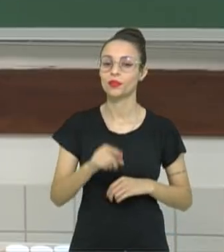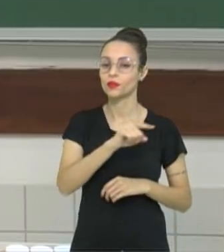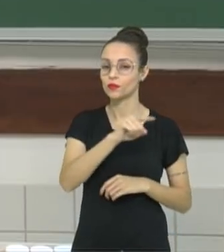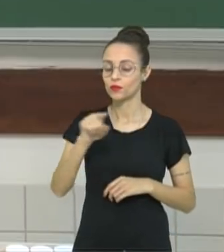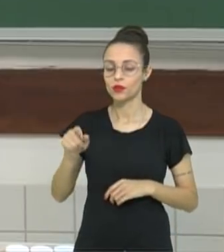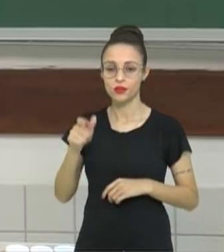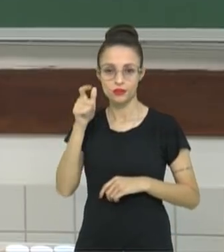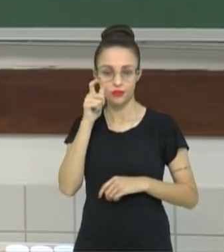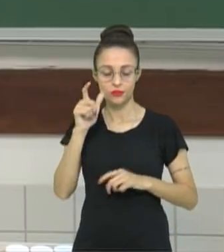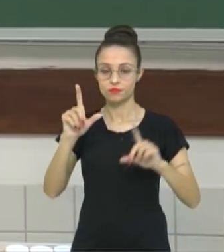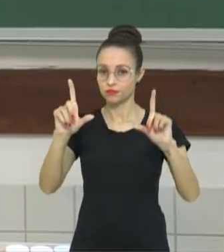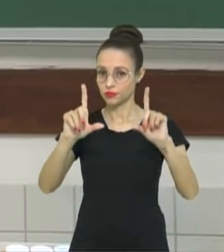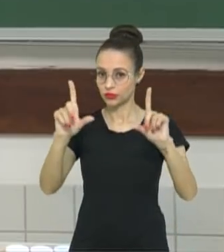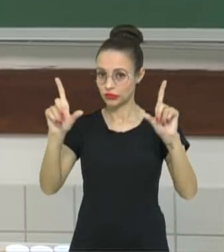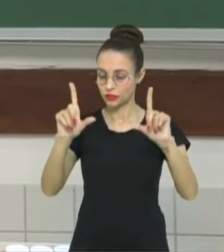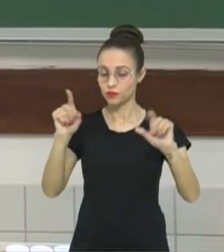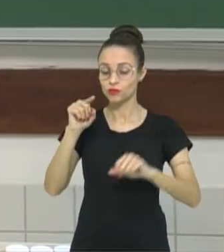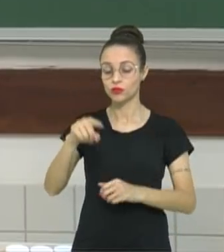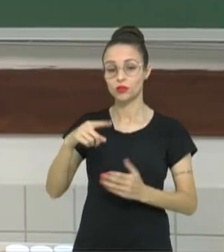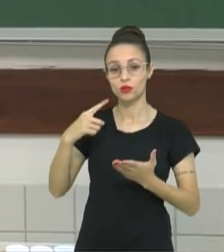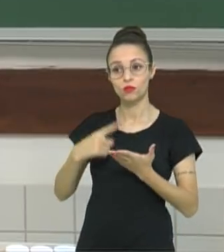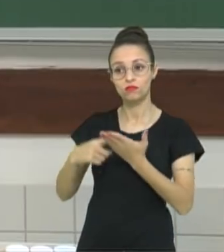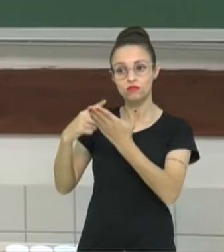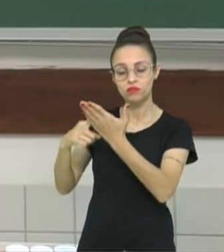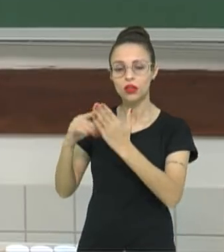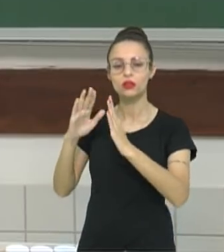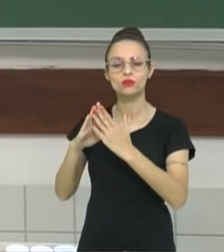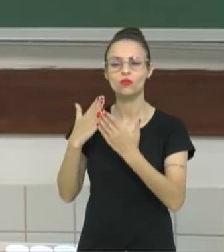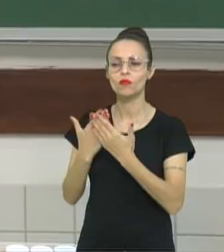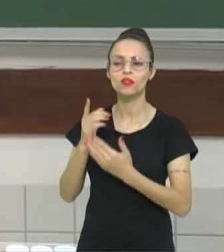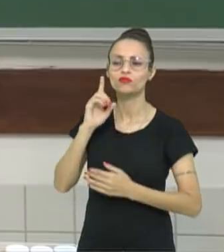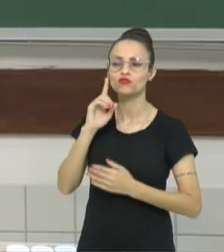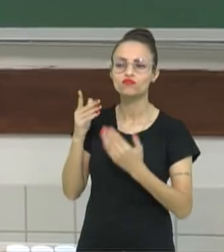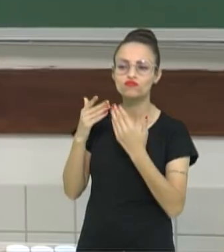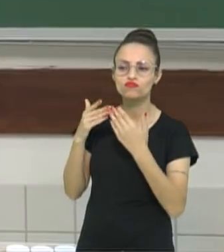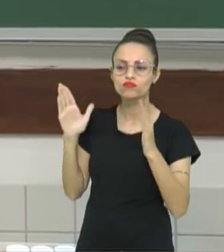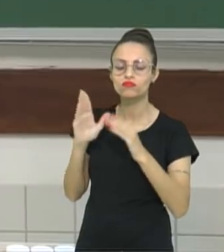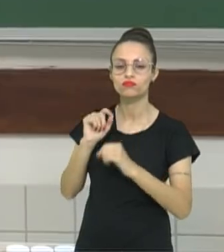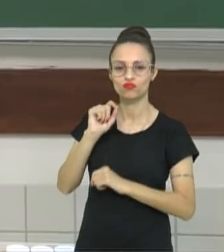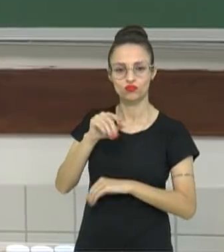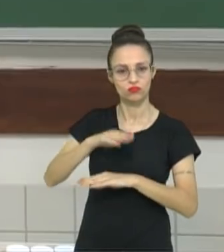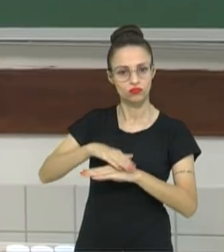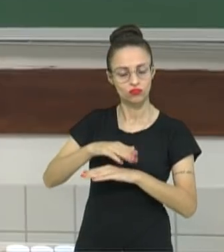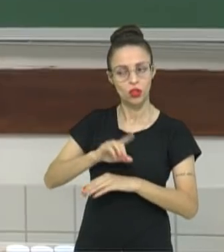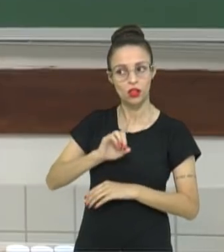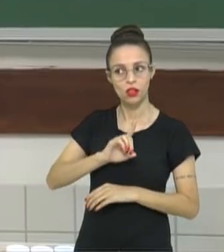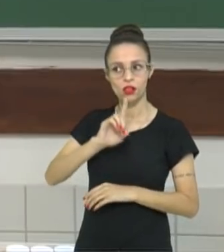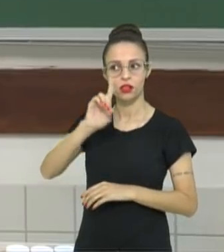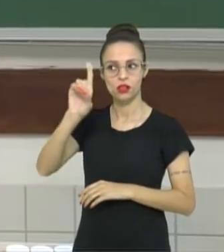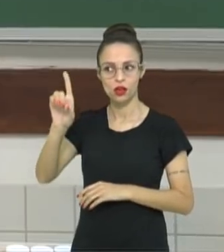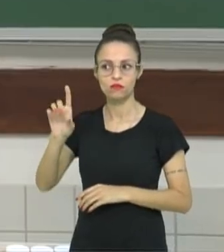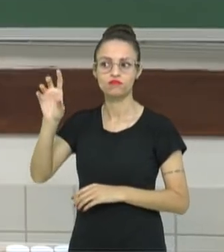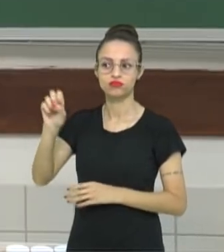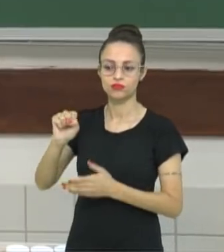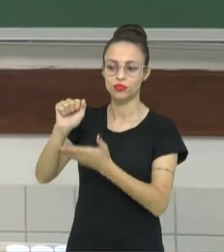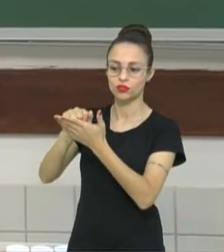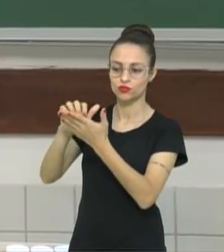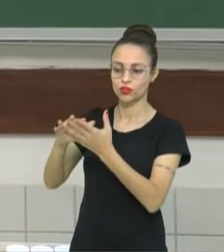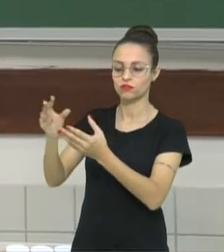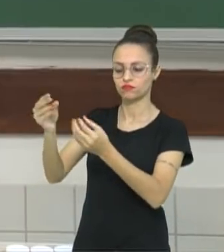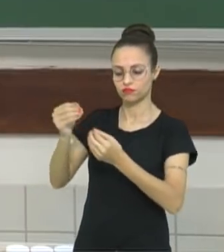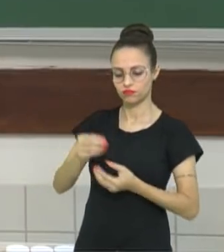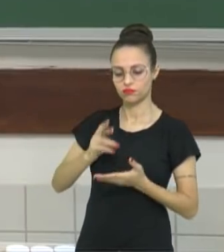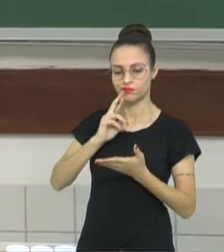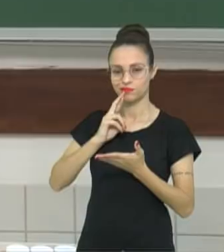televisão, precisa vir quando que a sua escola está aberta para ir lá buscar os seus materiais impressos,